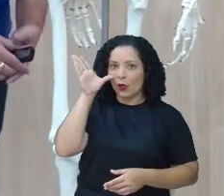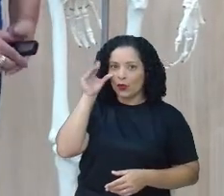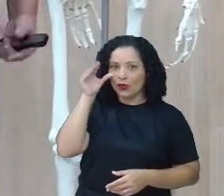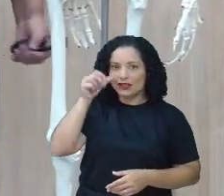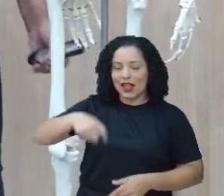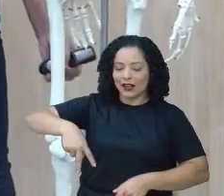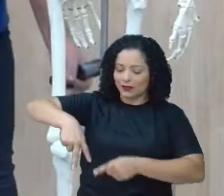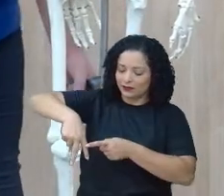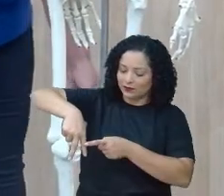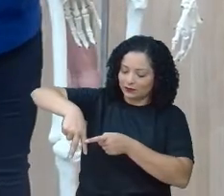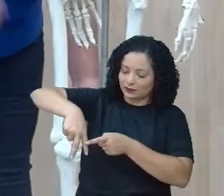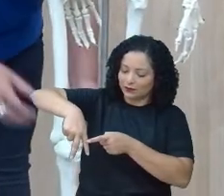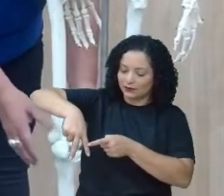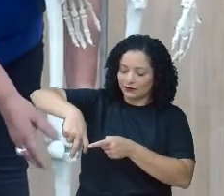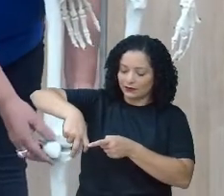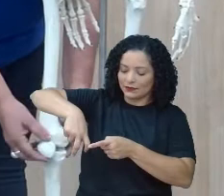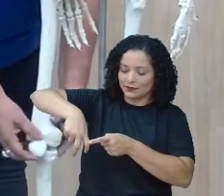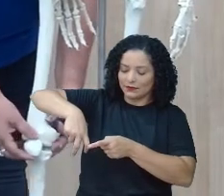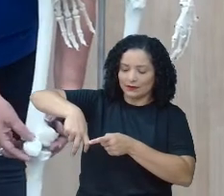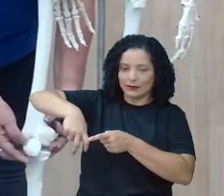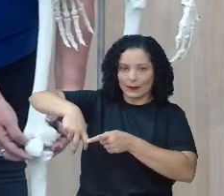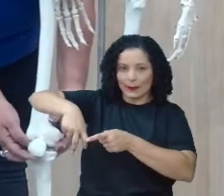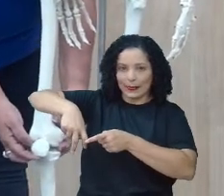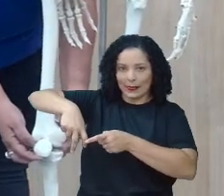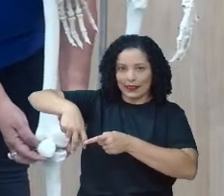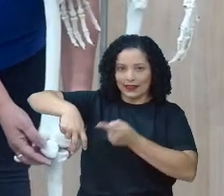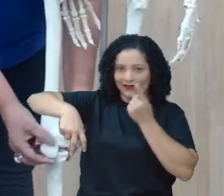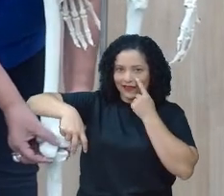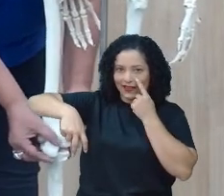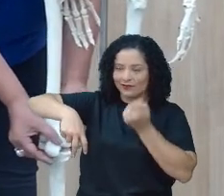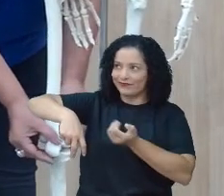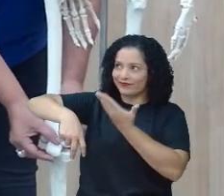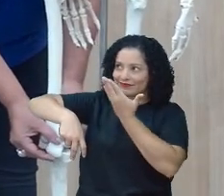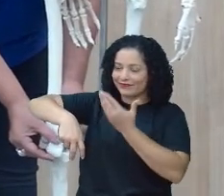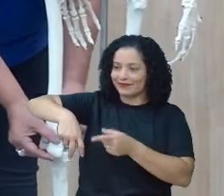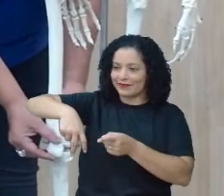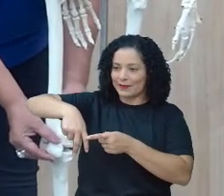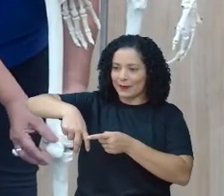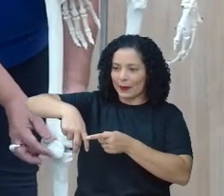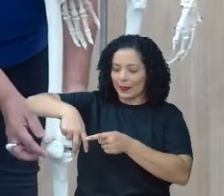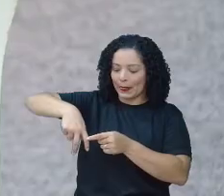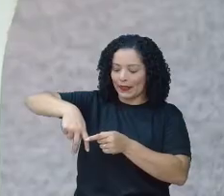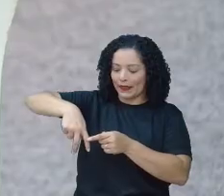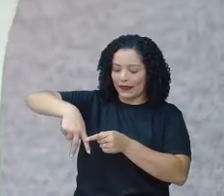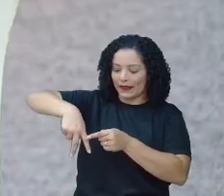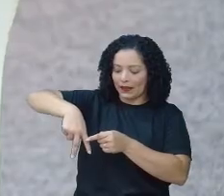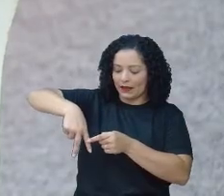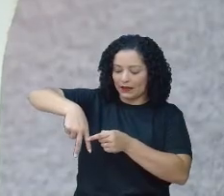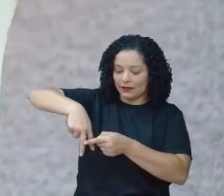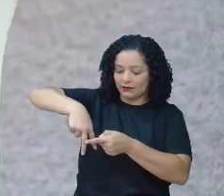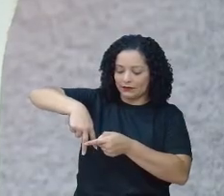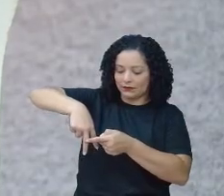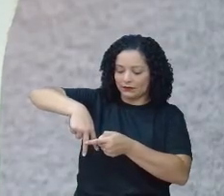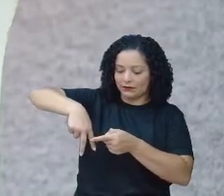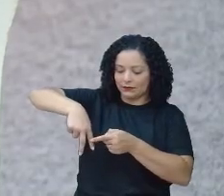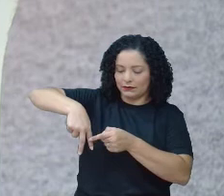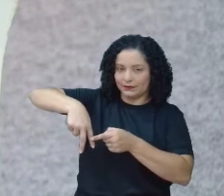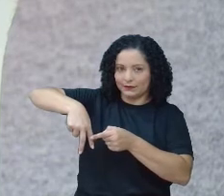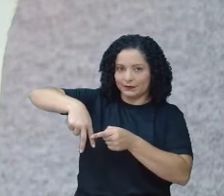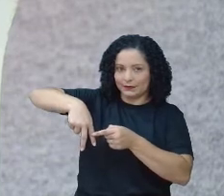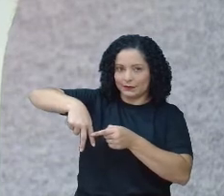se eu consigo aí um foco aqui na patela. Esse pequeno ossinho aqui. Pronto,